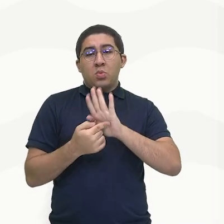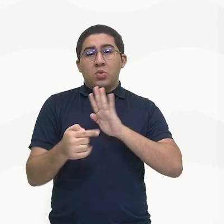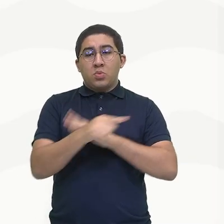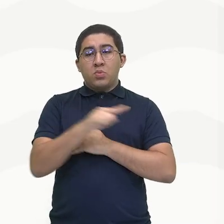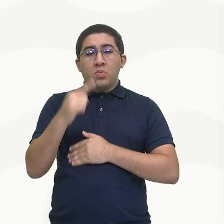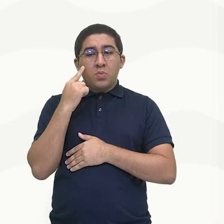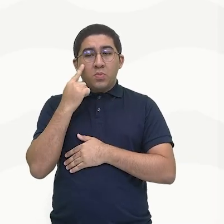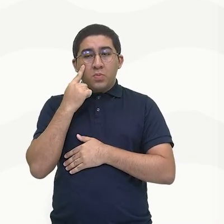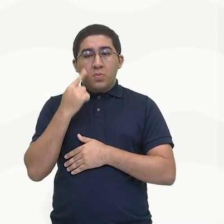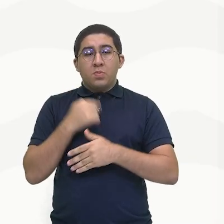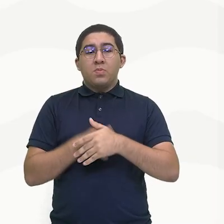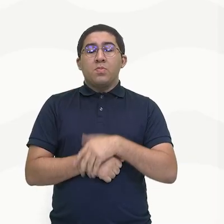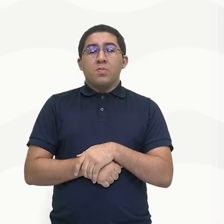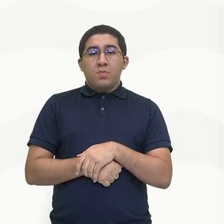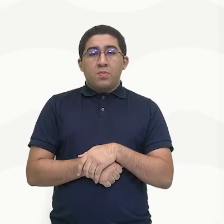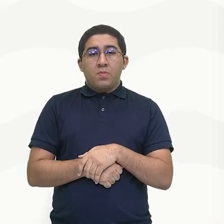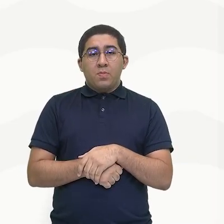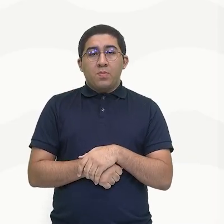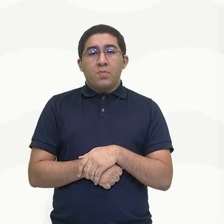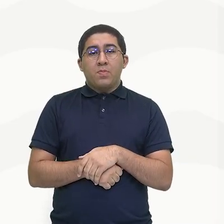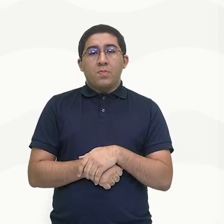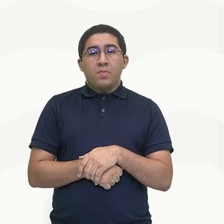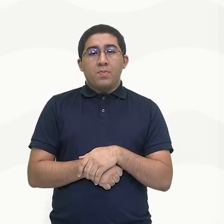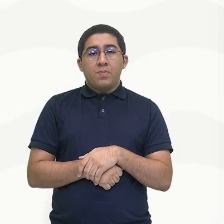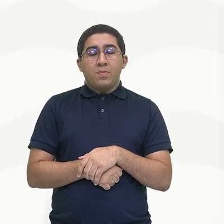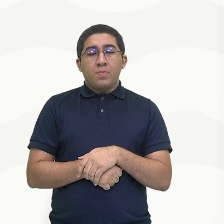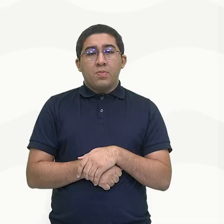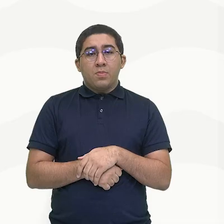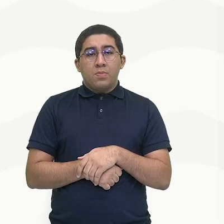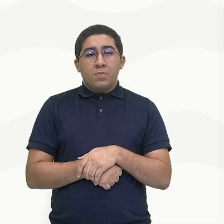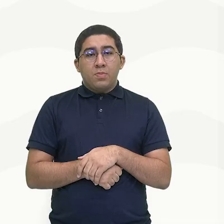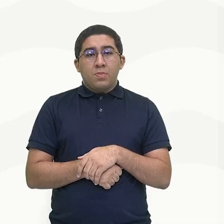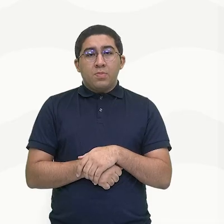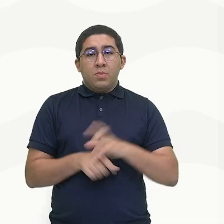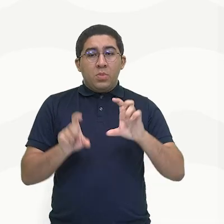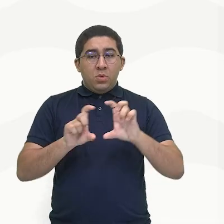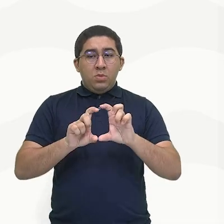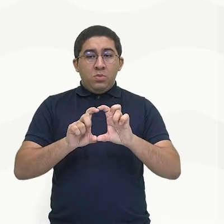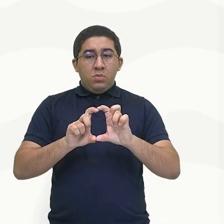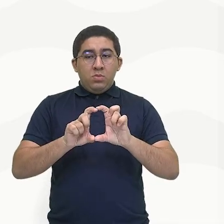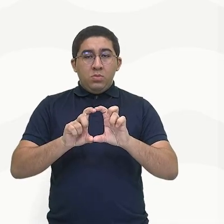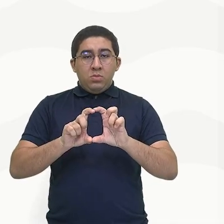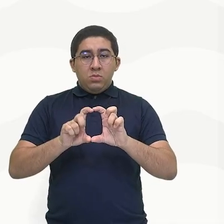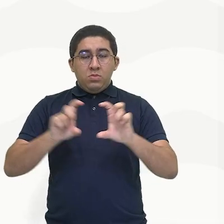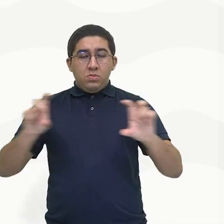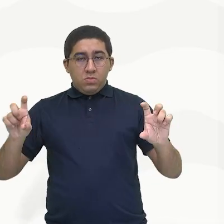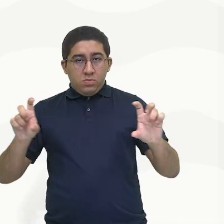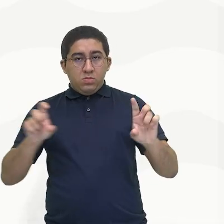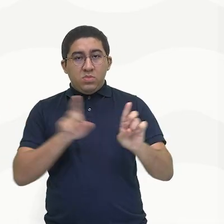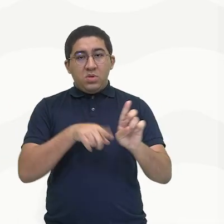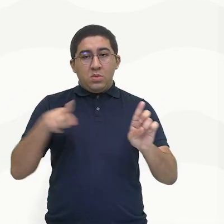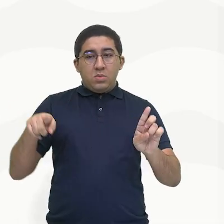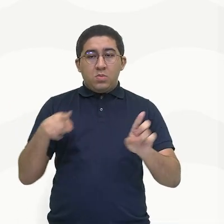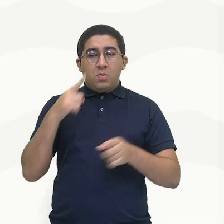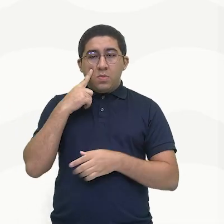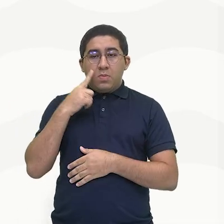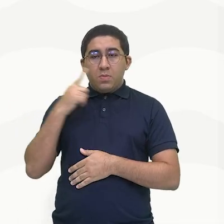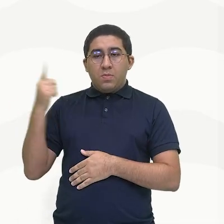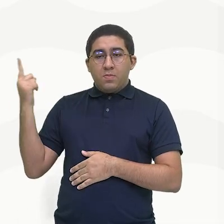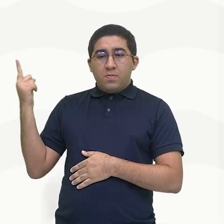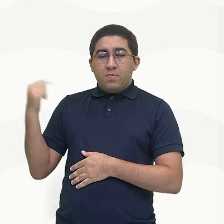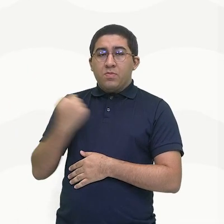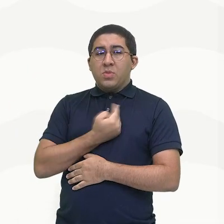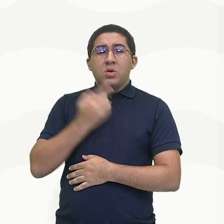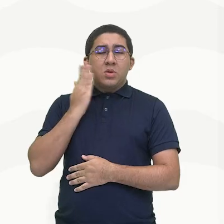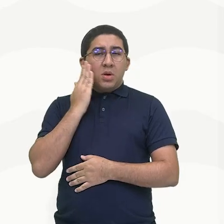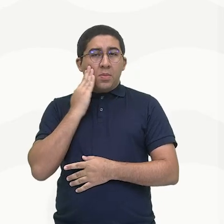vocês. A fórmula para a taxa de variação médica, a taxa de variação média, a gente aprendeu